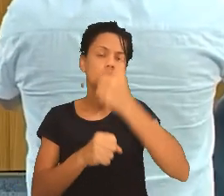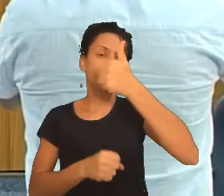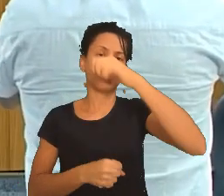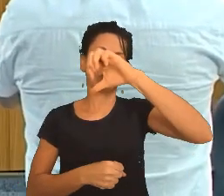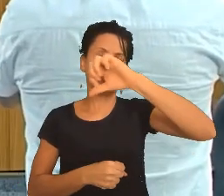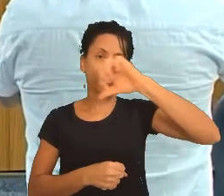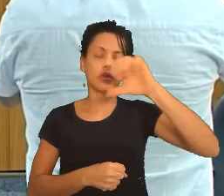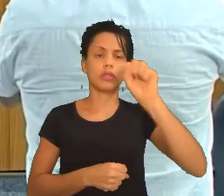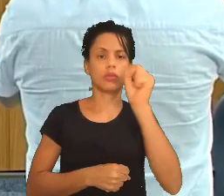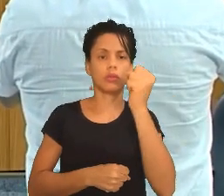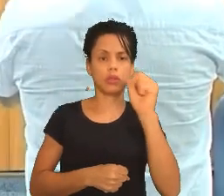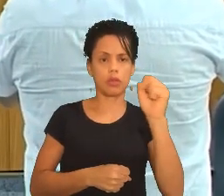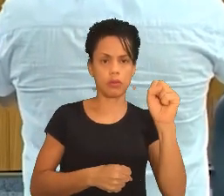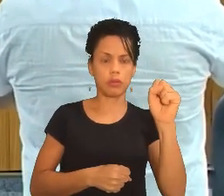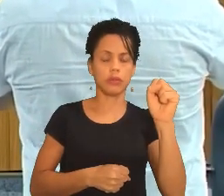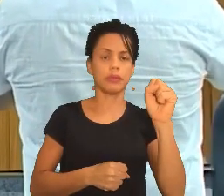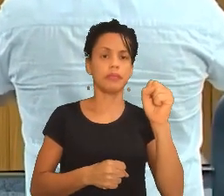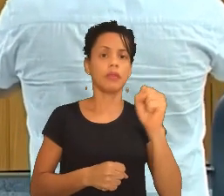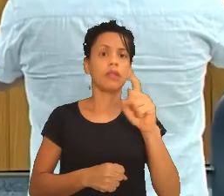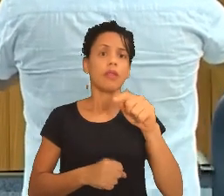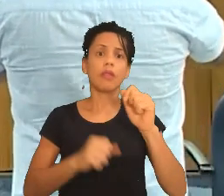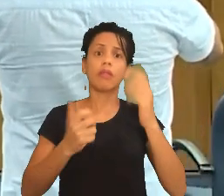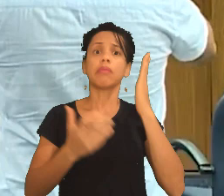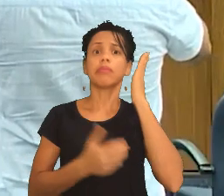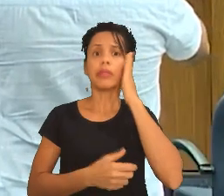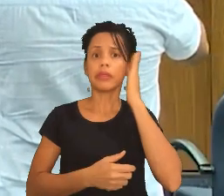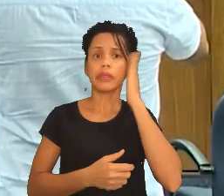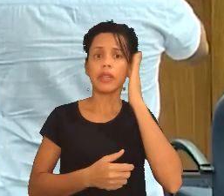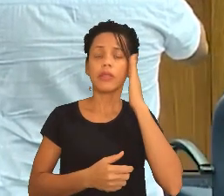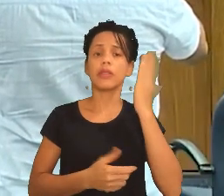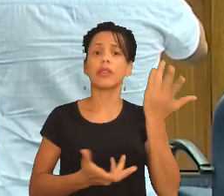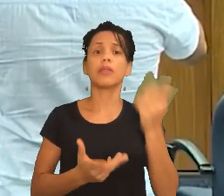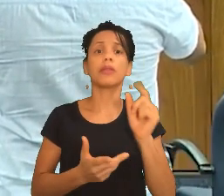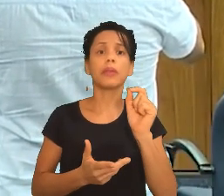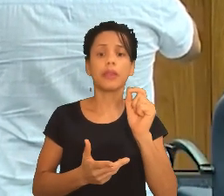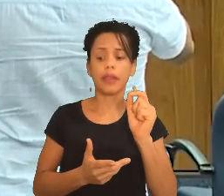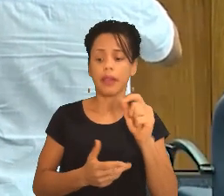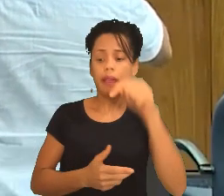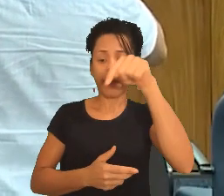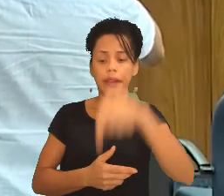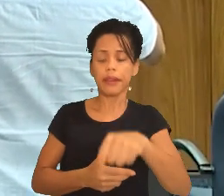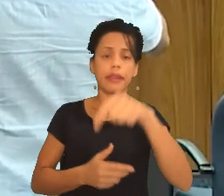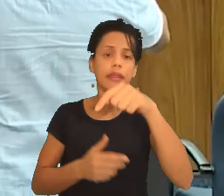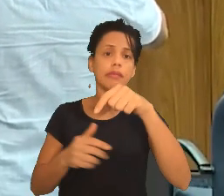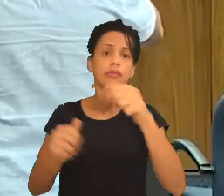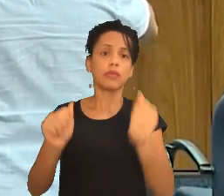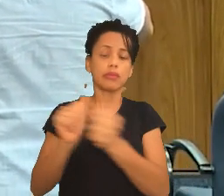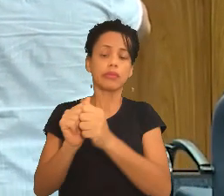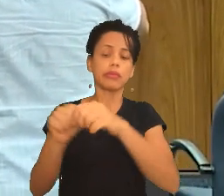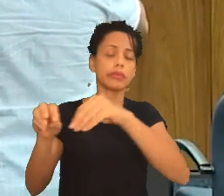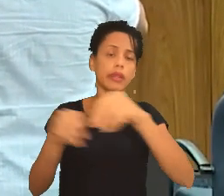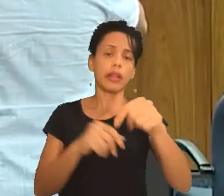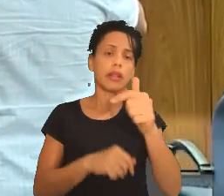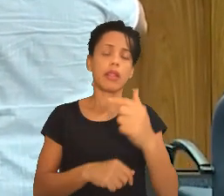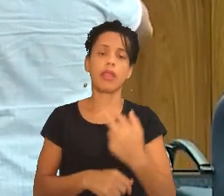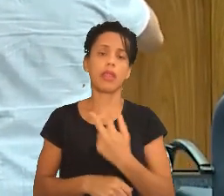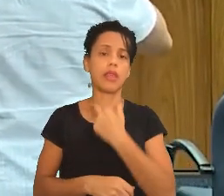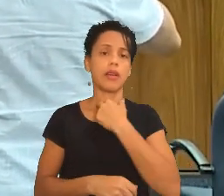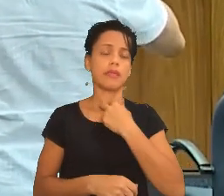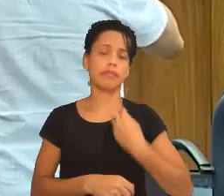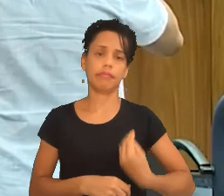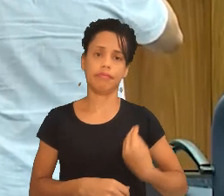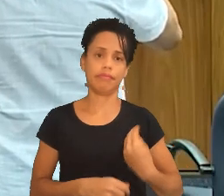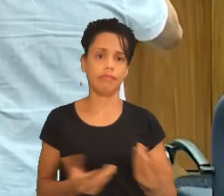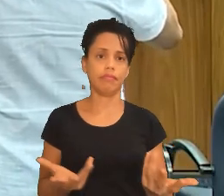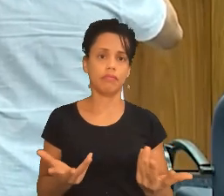1988, que, nesse caso, fica claro que eles não podiam estar na Terra em 1988. Então, como resolver isso? Isso é uma